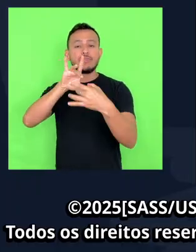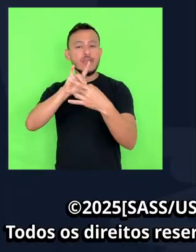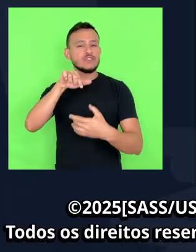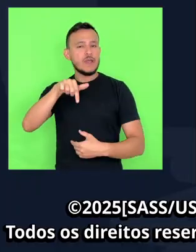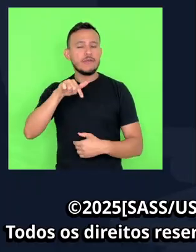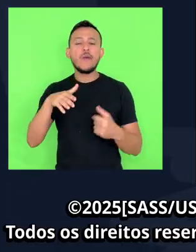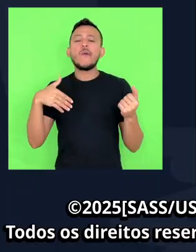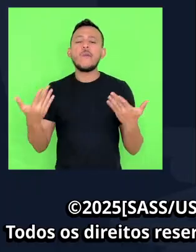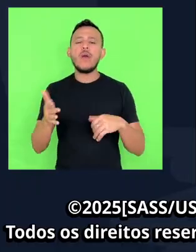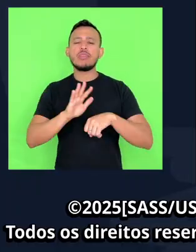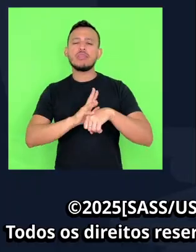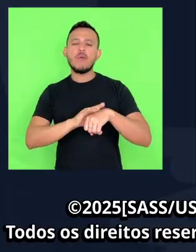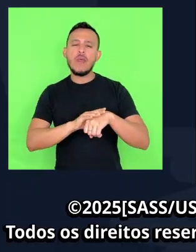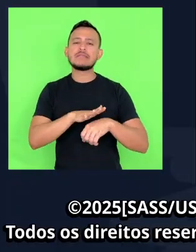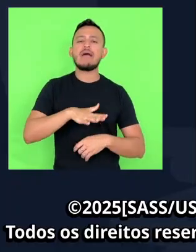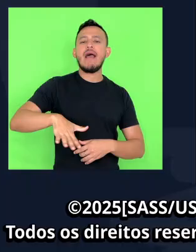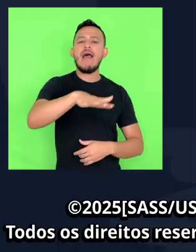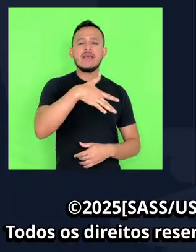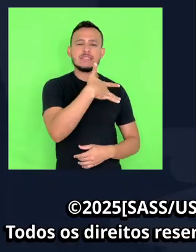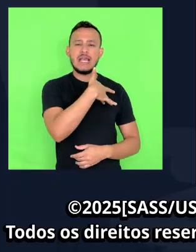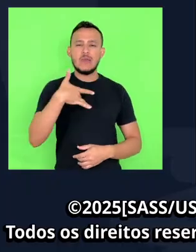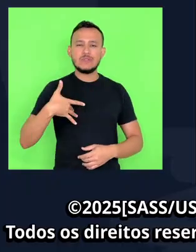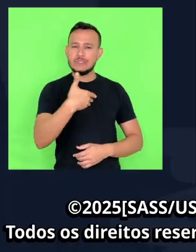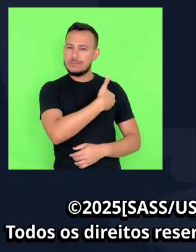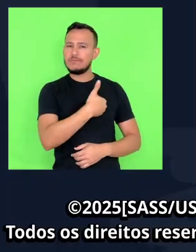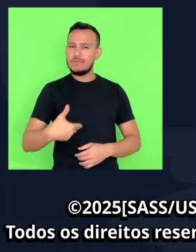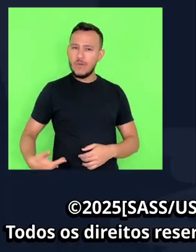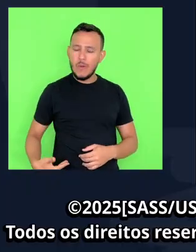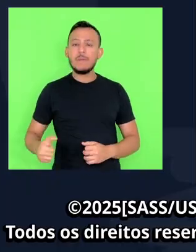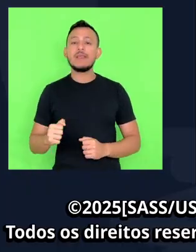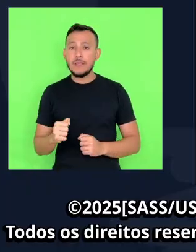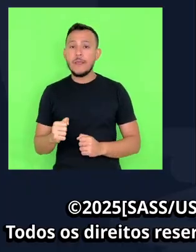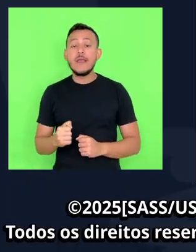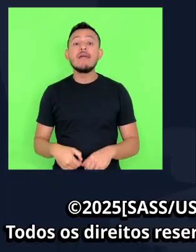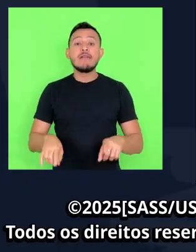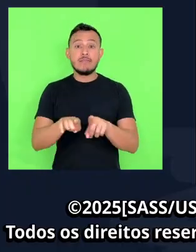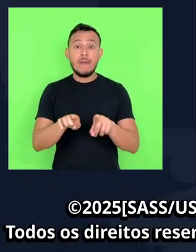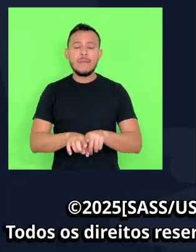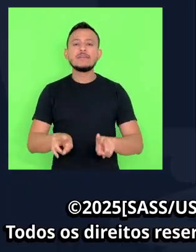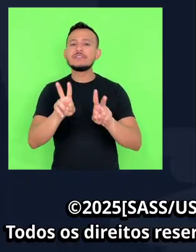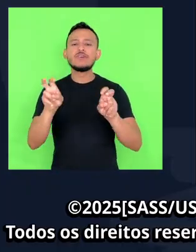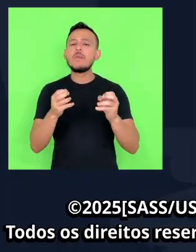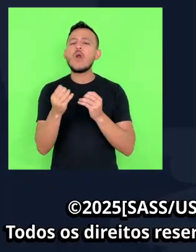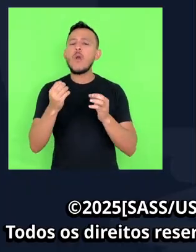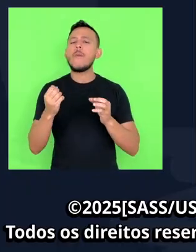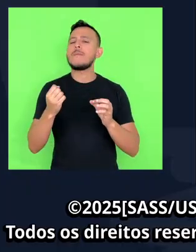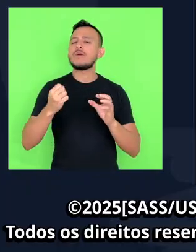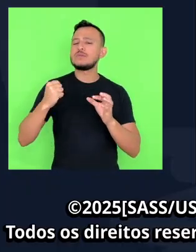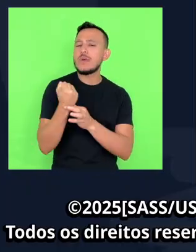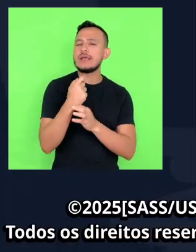contexto, as doenças de importância em saúde pública, como a insegurança impacta